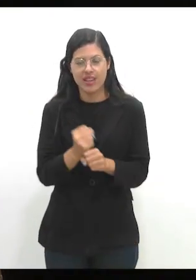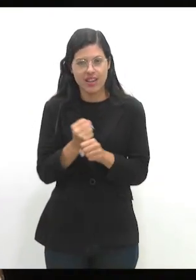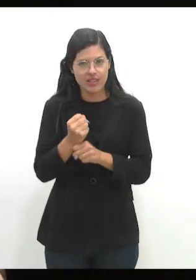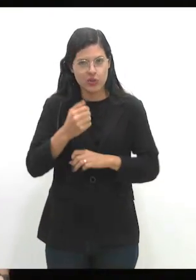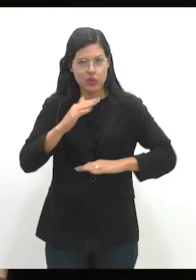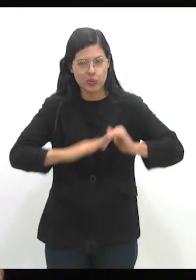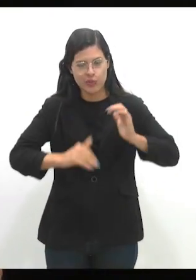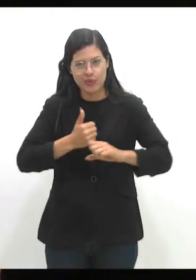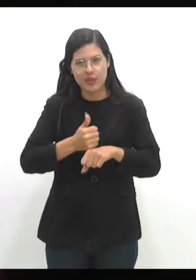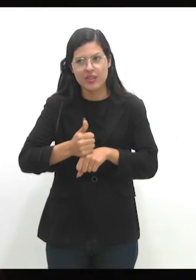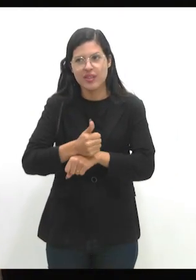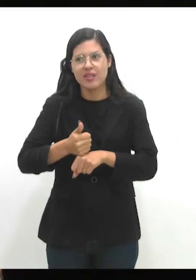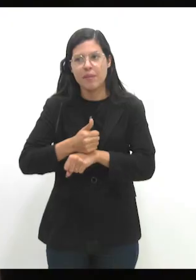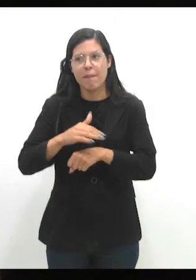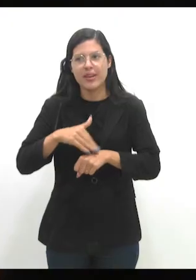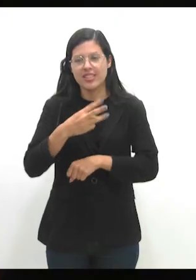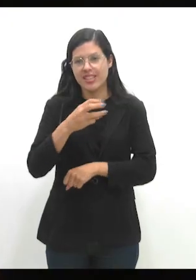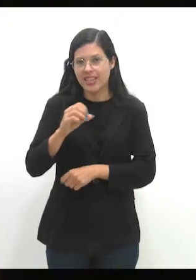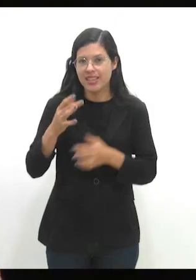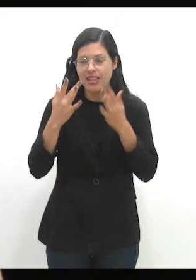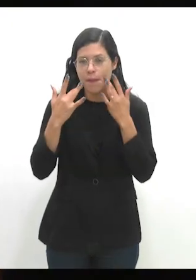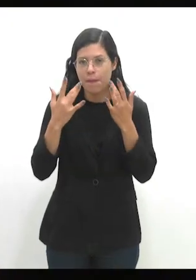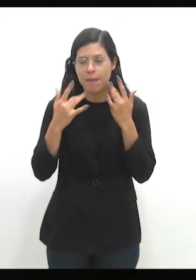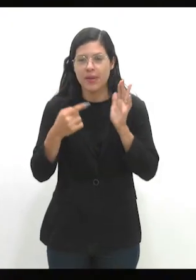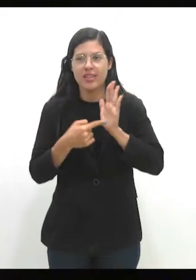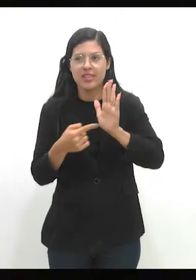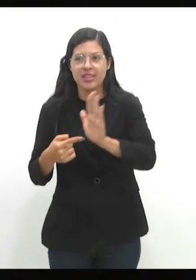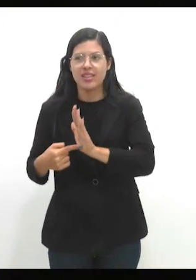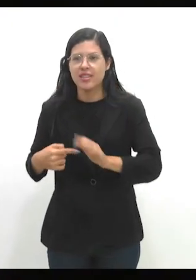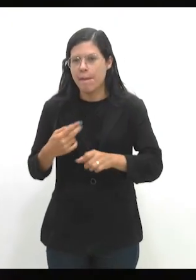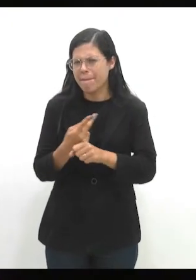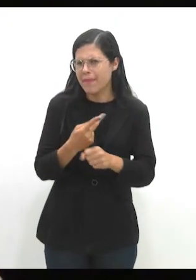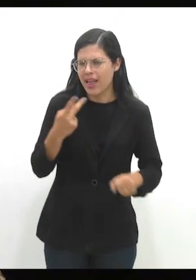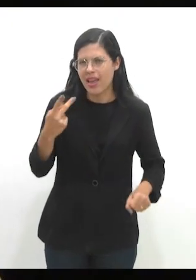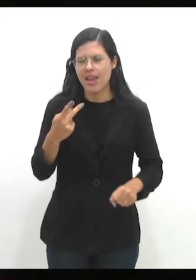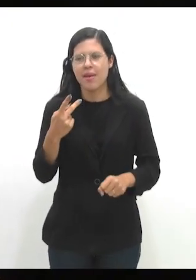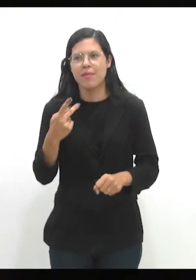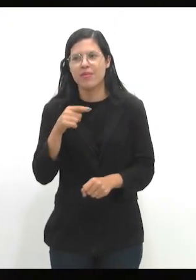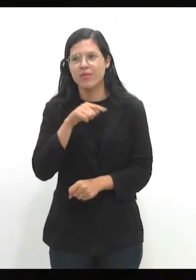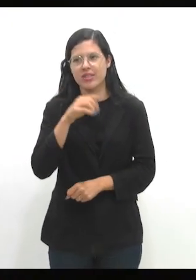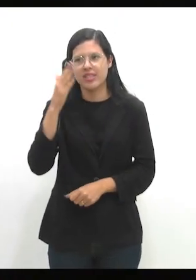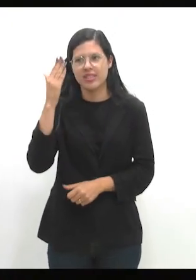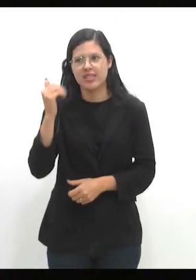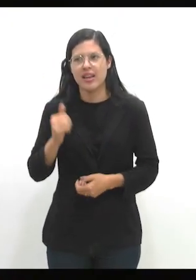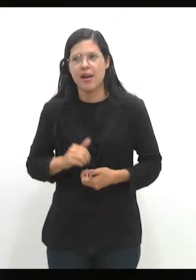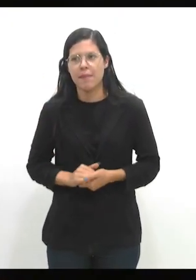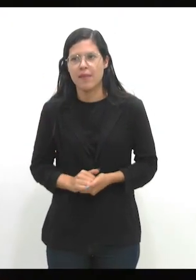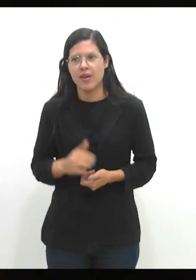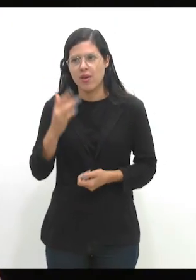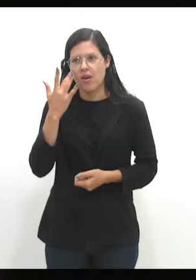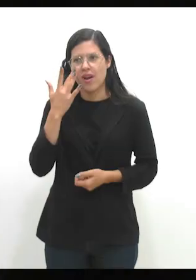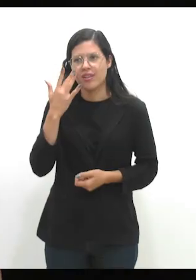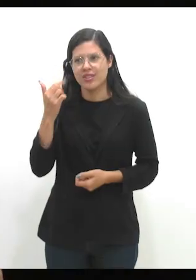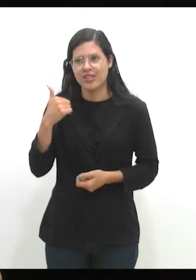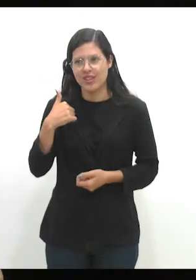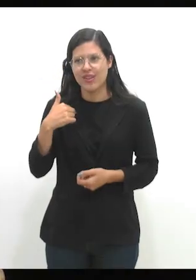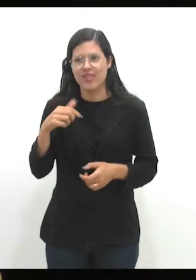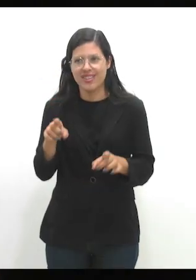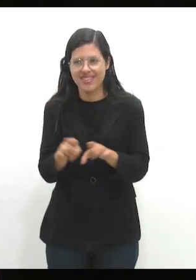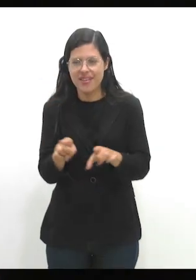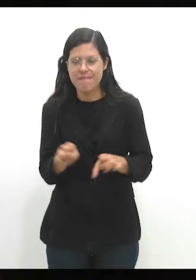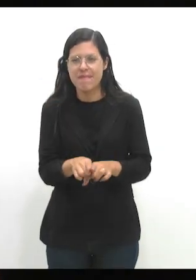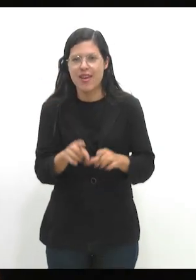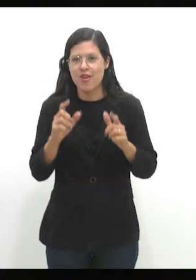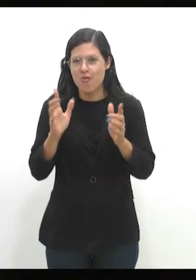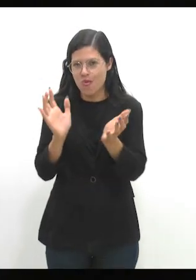30 peças, muitos prêmios, uma bagagem absurda, e você sabe que eu e a torcida do Flamengo,